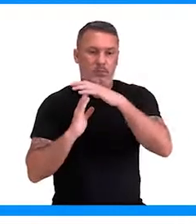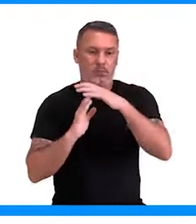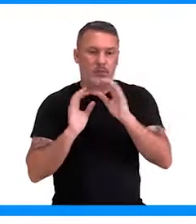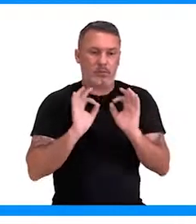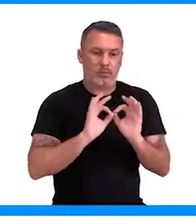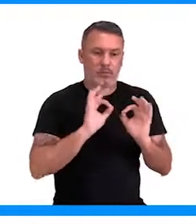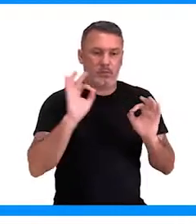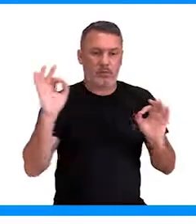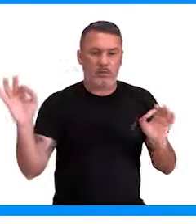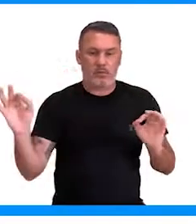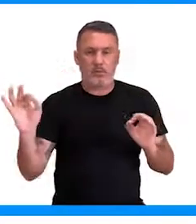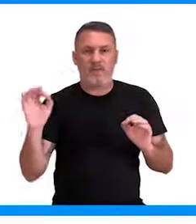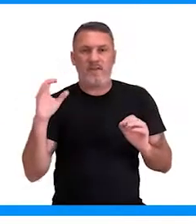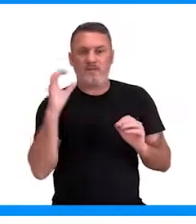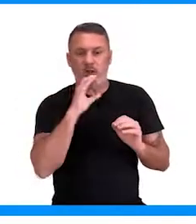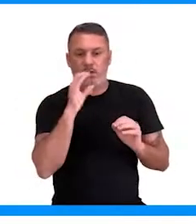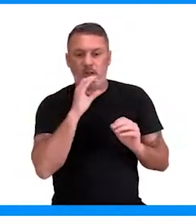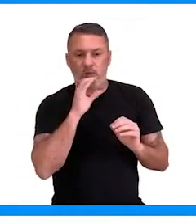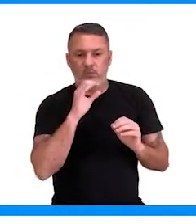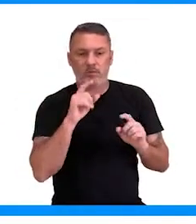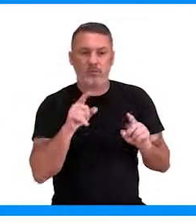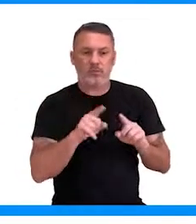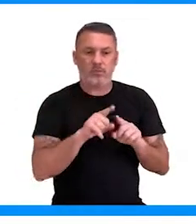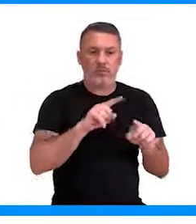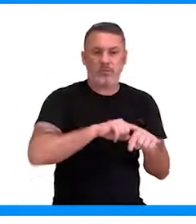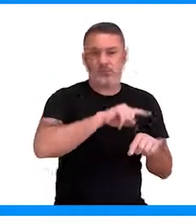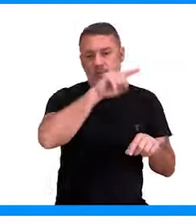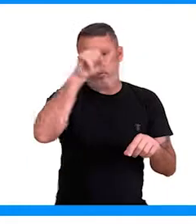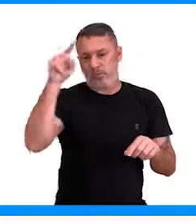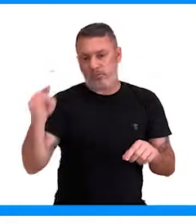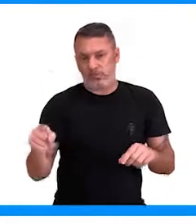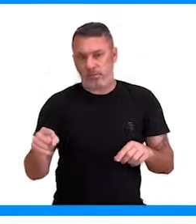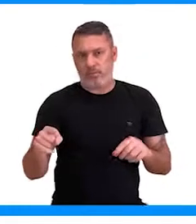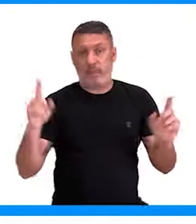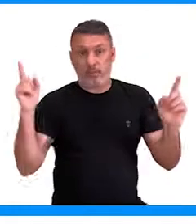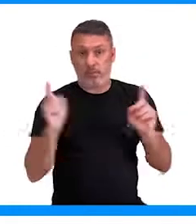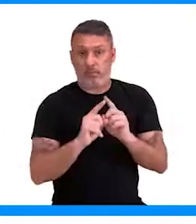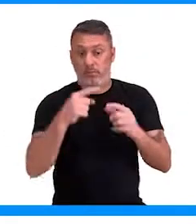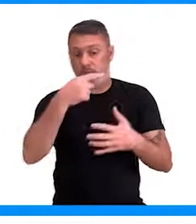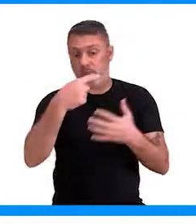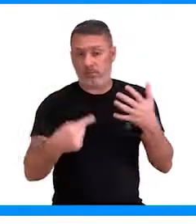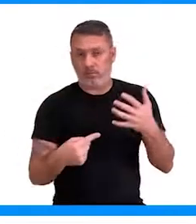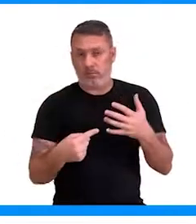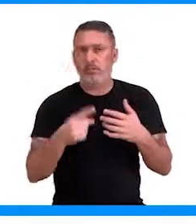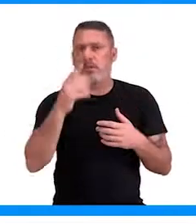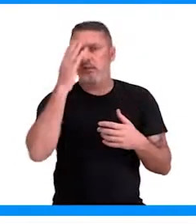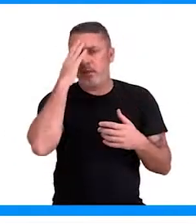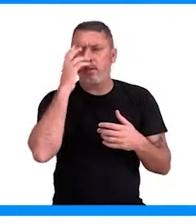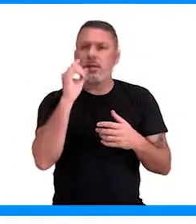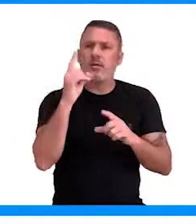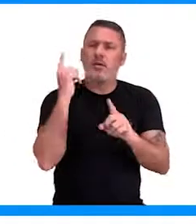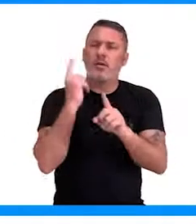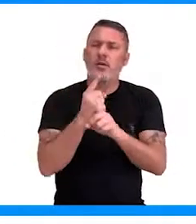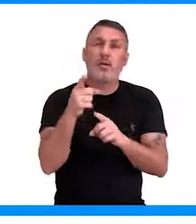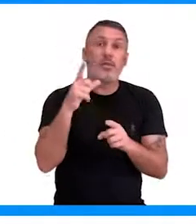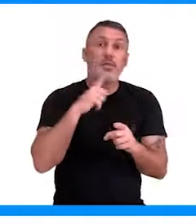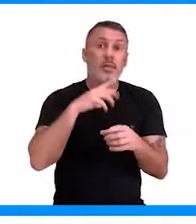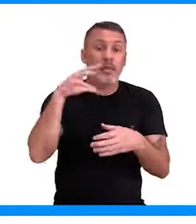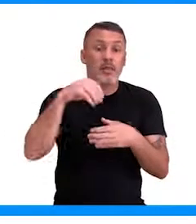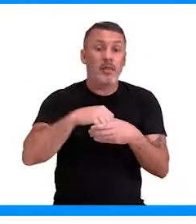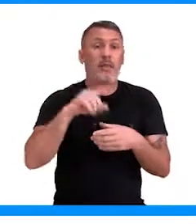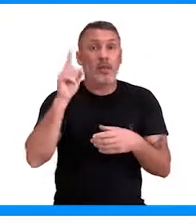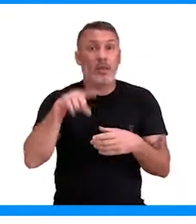tiro ou ângulo de lançamento. Quando você tiver um problema e você perceber que é um lançamento